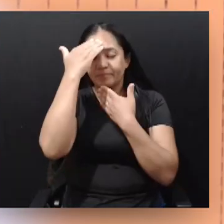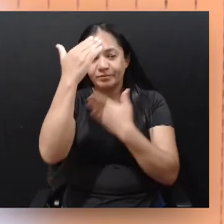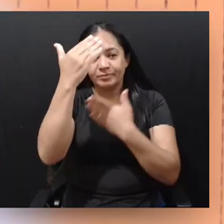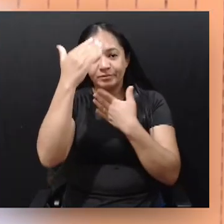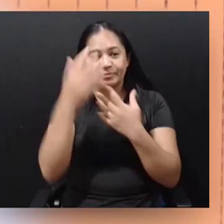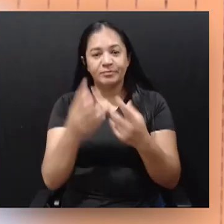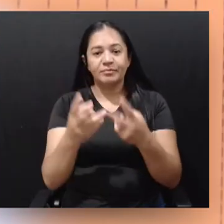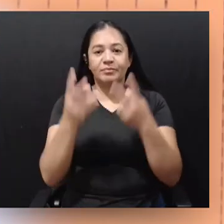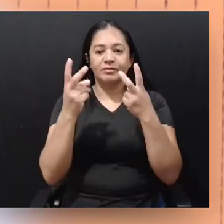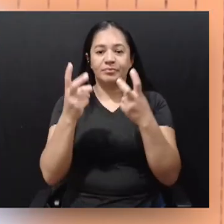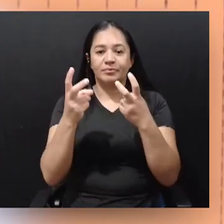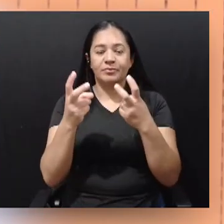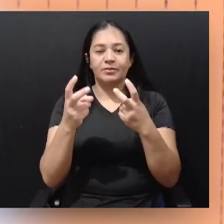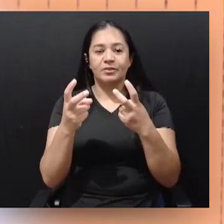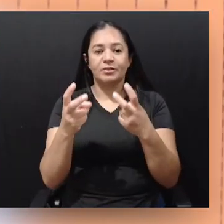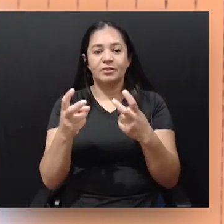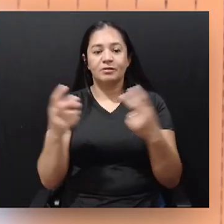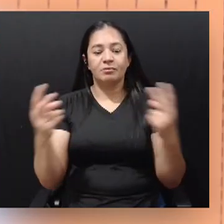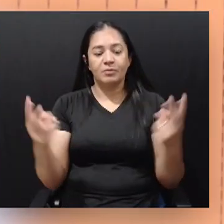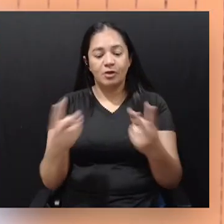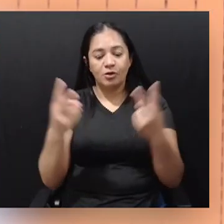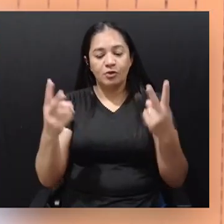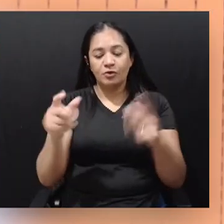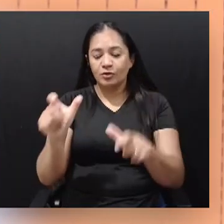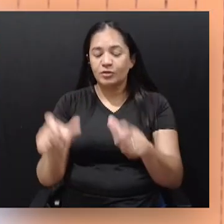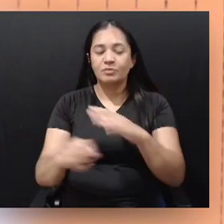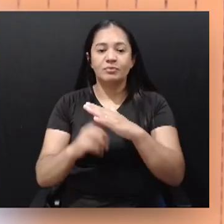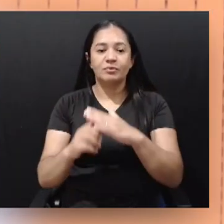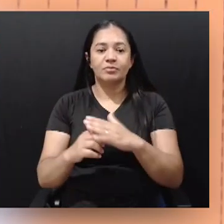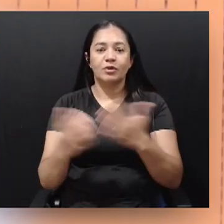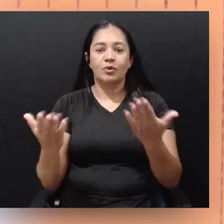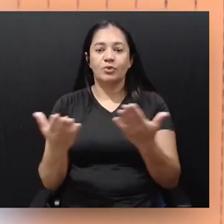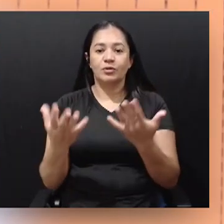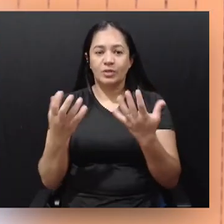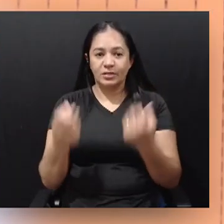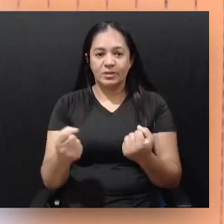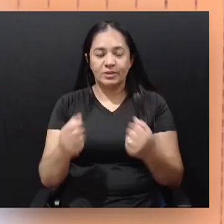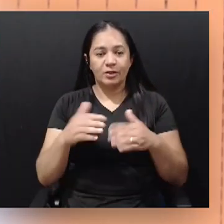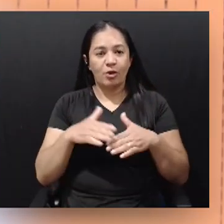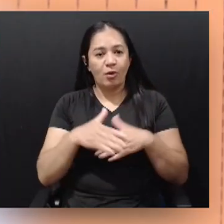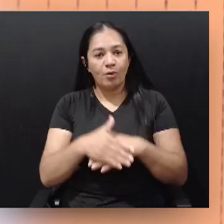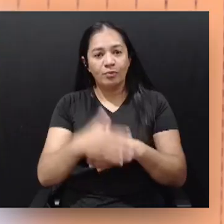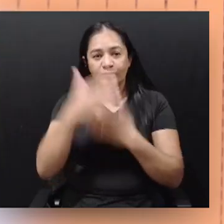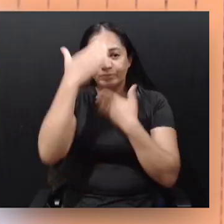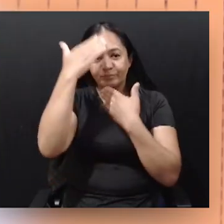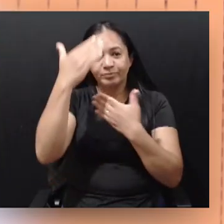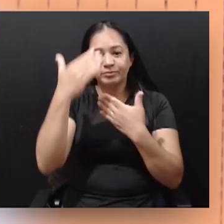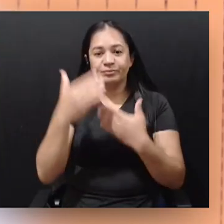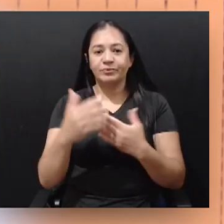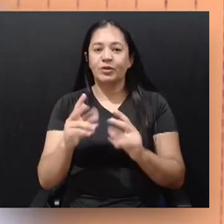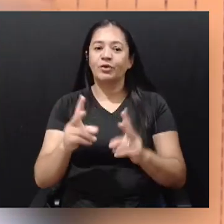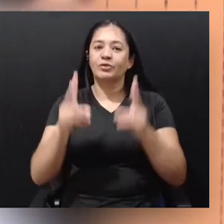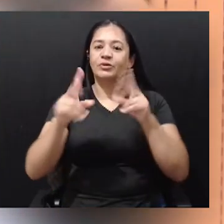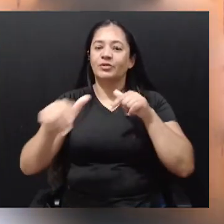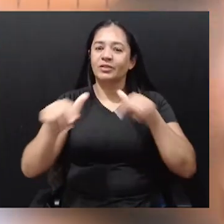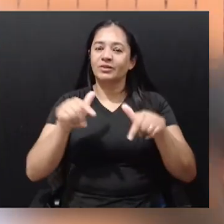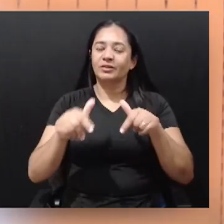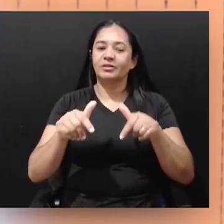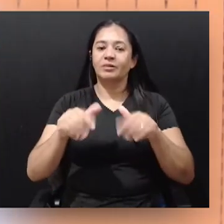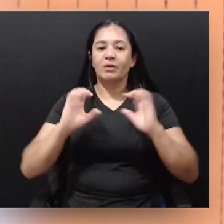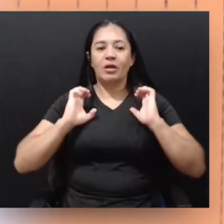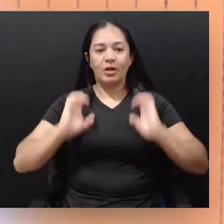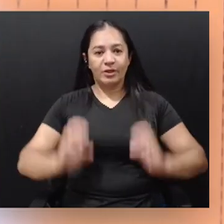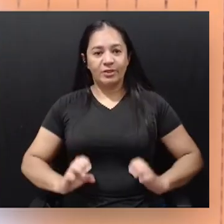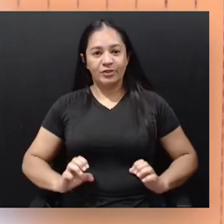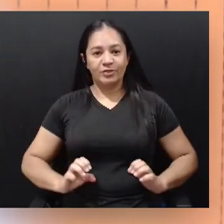empresários sendo valorizados. Recebo esta homenagem com humildade e gratidão e compromisso de continuar trabalhando com ética, responsabilidade e amor ao